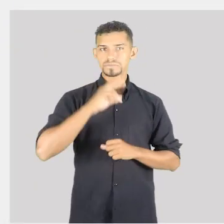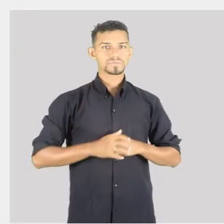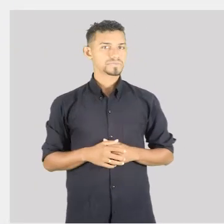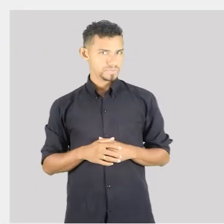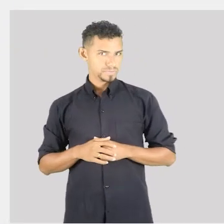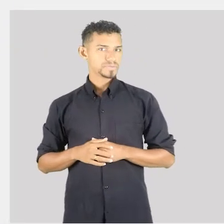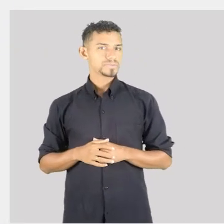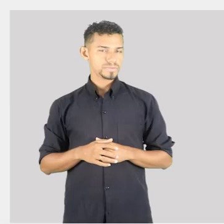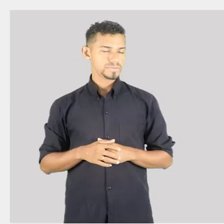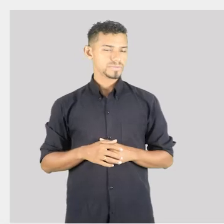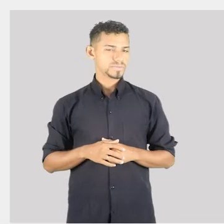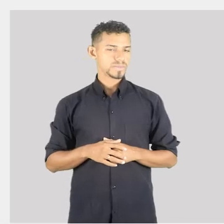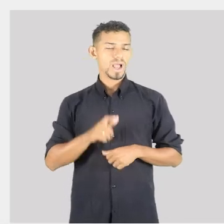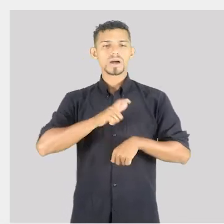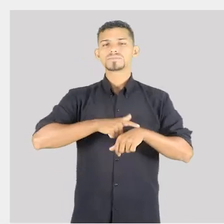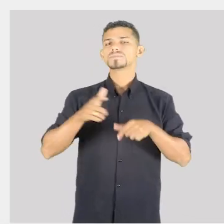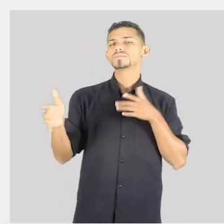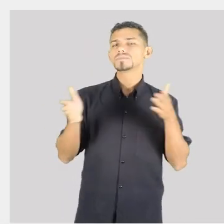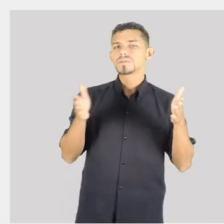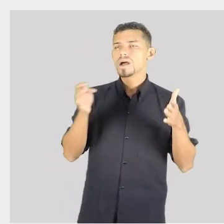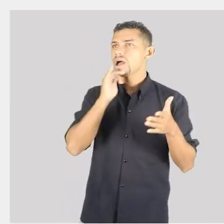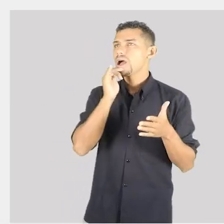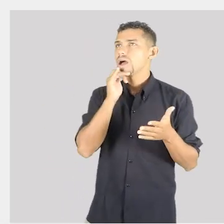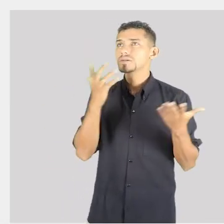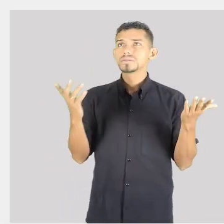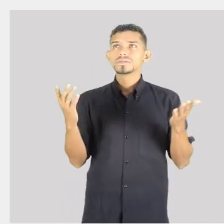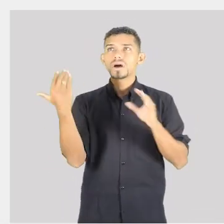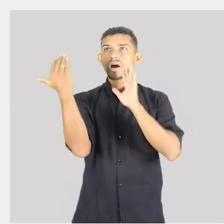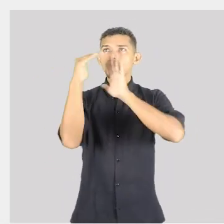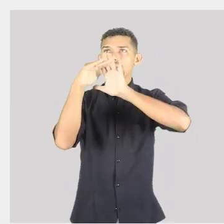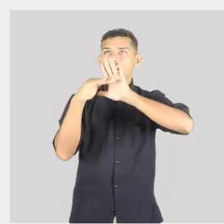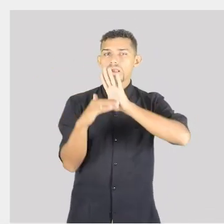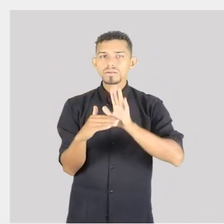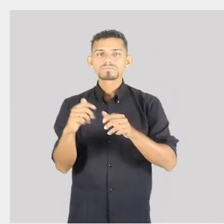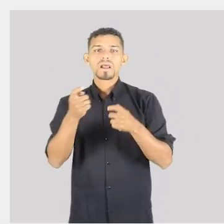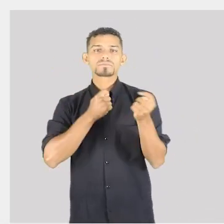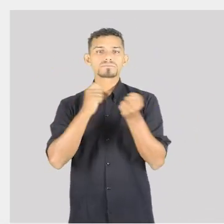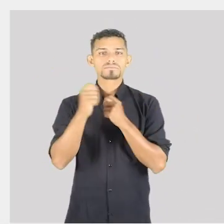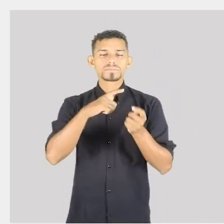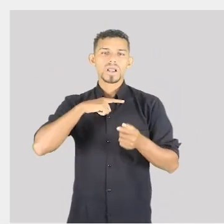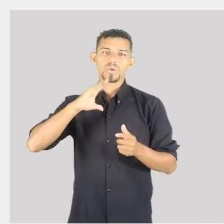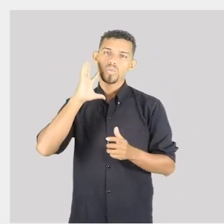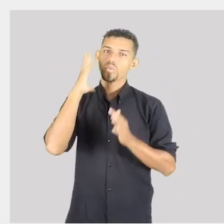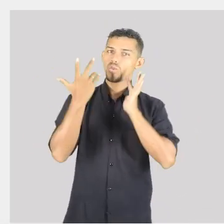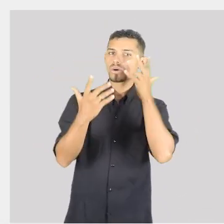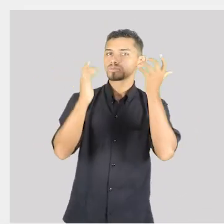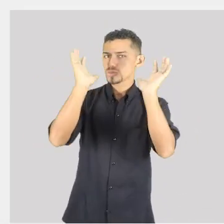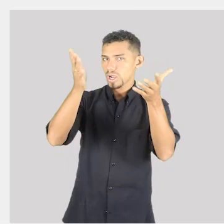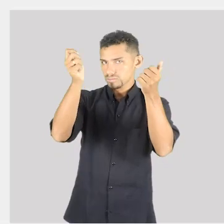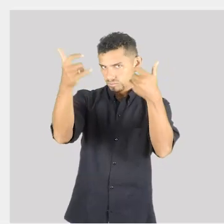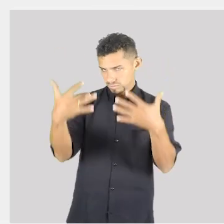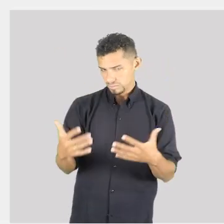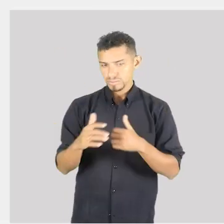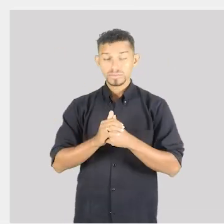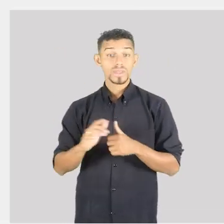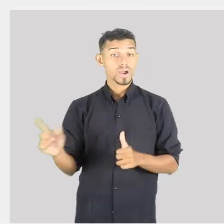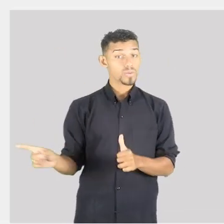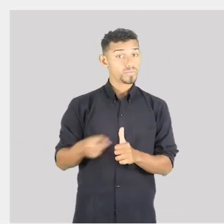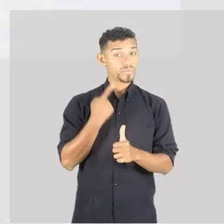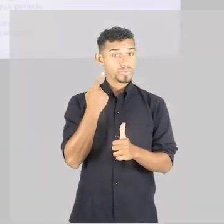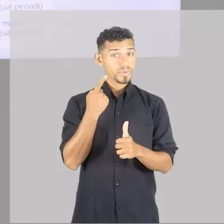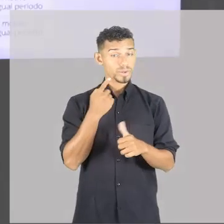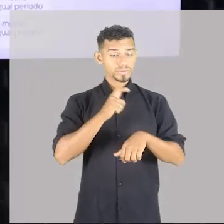alguns prazos no processo administrativo, alguns dos quais nós já falamos. O primeiro